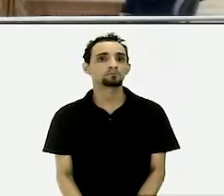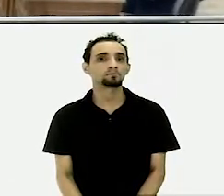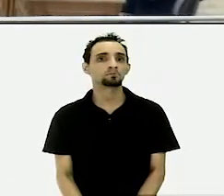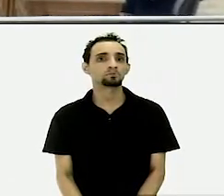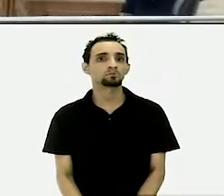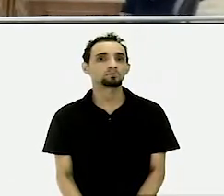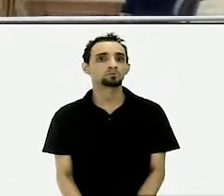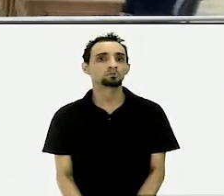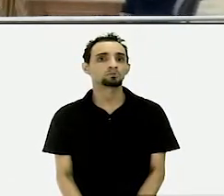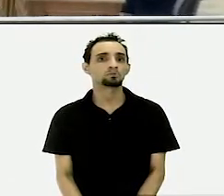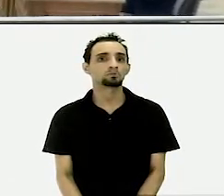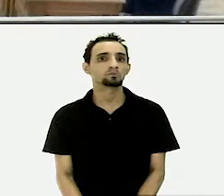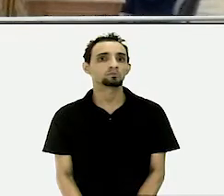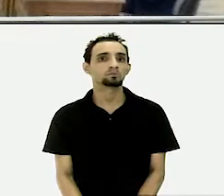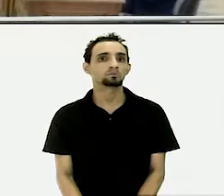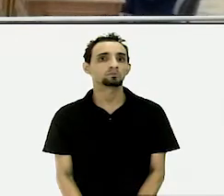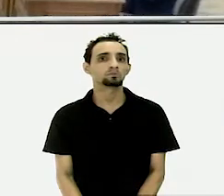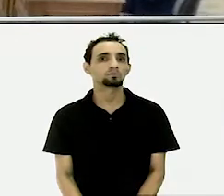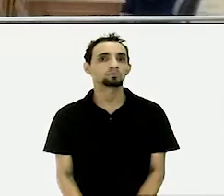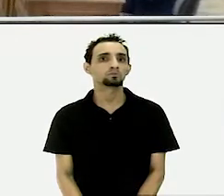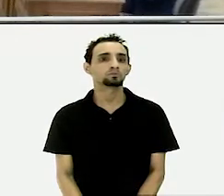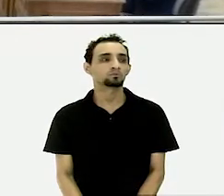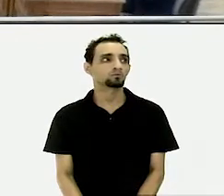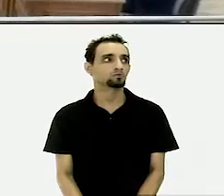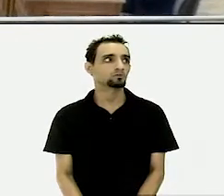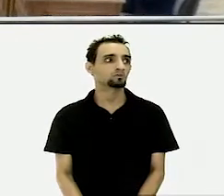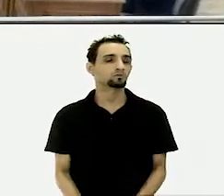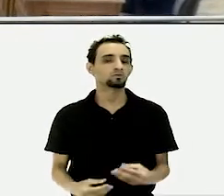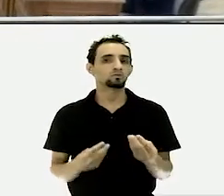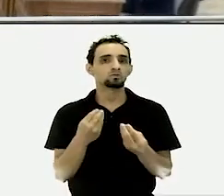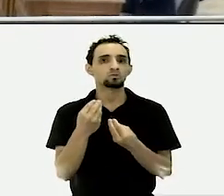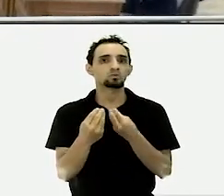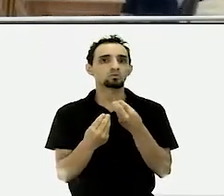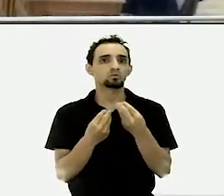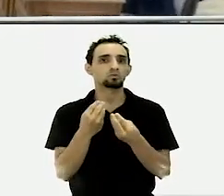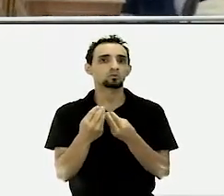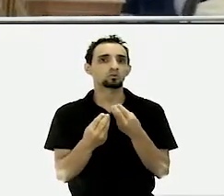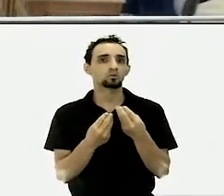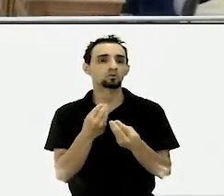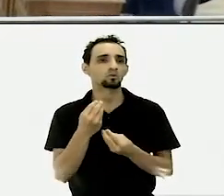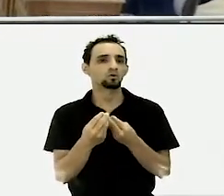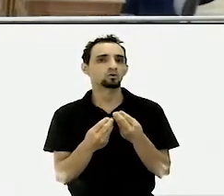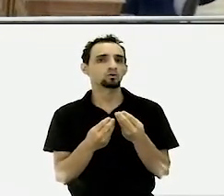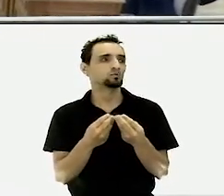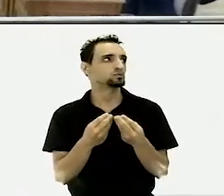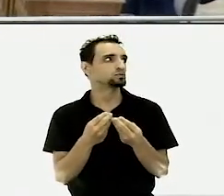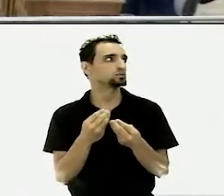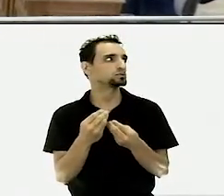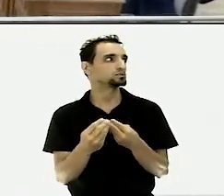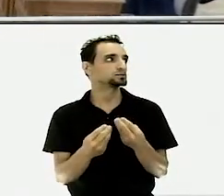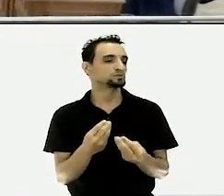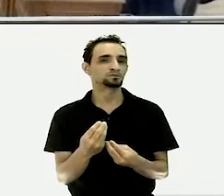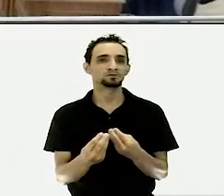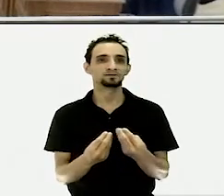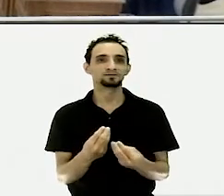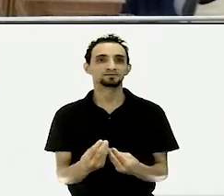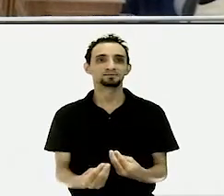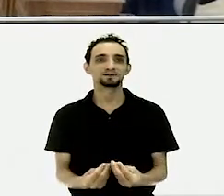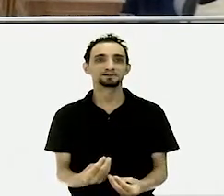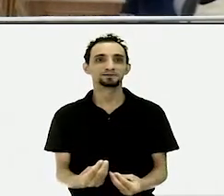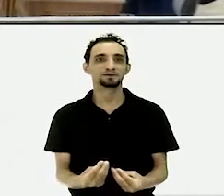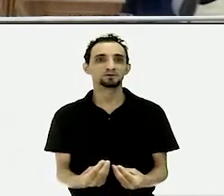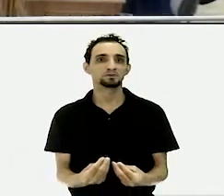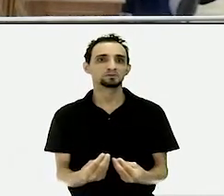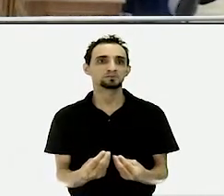Aí eu perguntei para o que está acontecendo. Na verdade é o seguinte, tem um sonho antigo, e até dos próprios, as próprias pessoas, comerciantes locais, que ali façamos